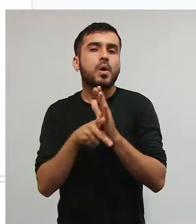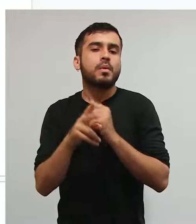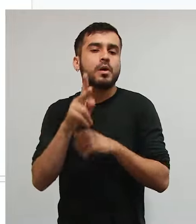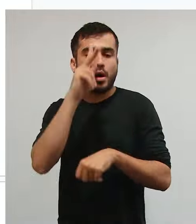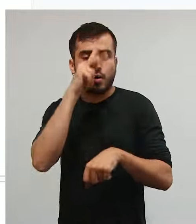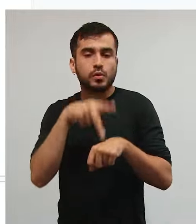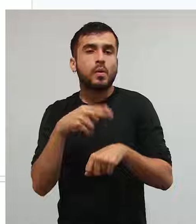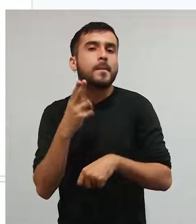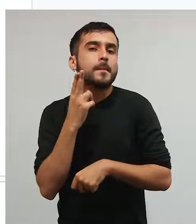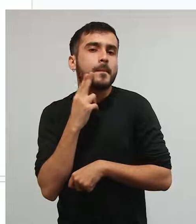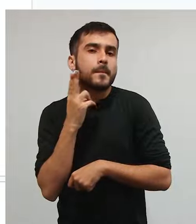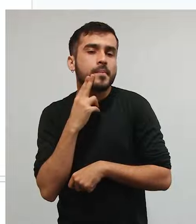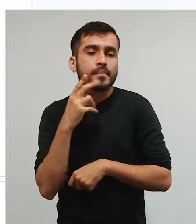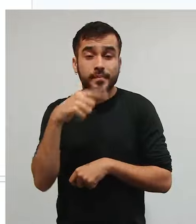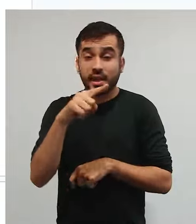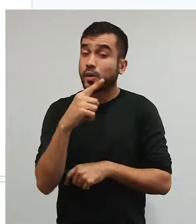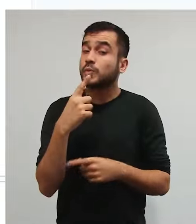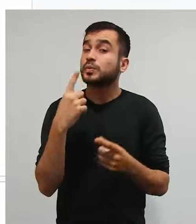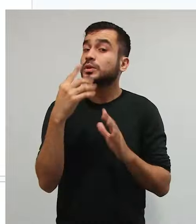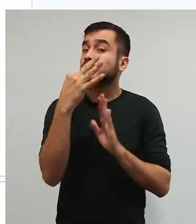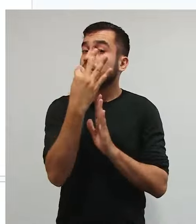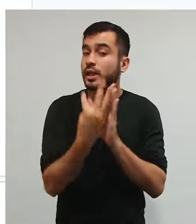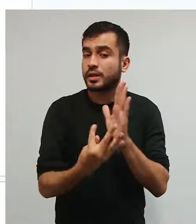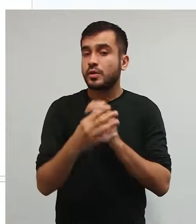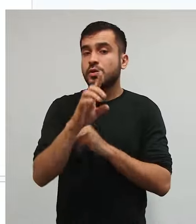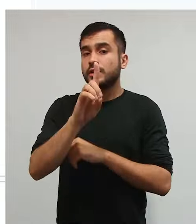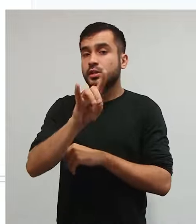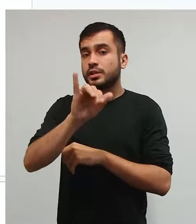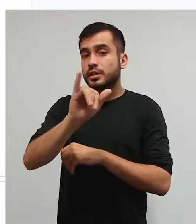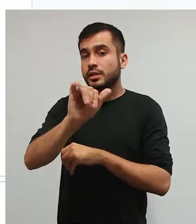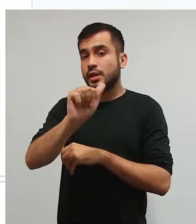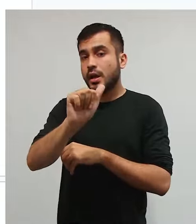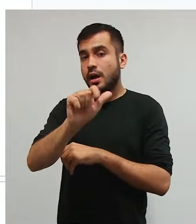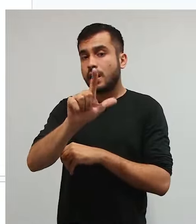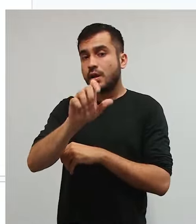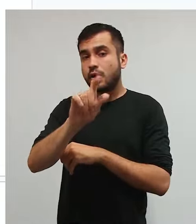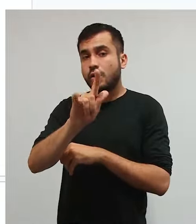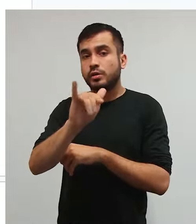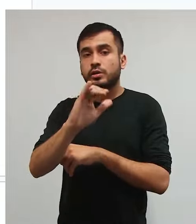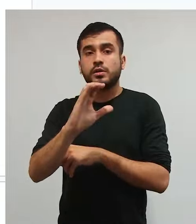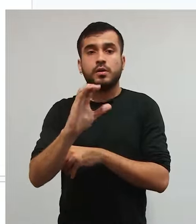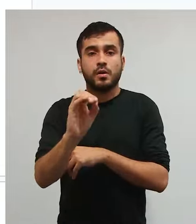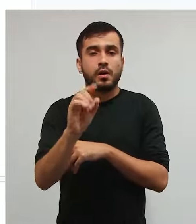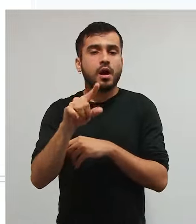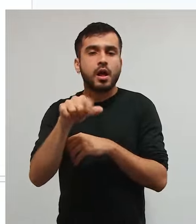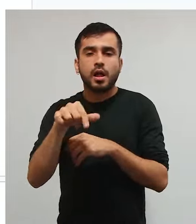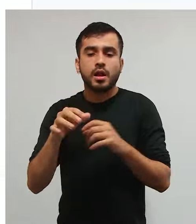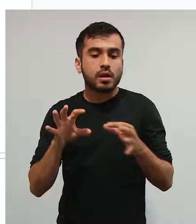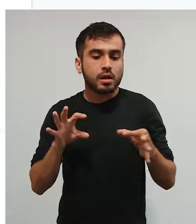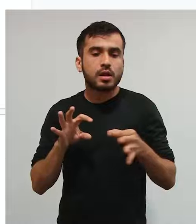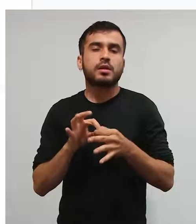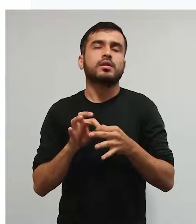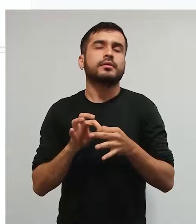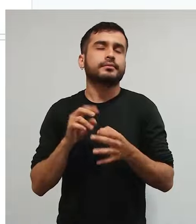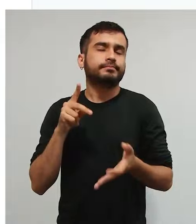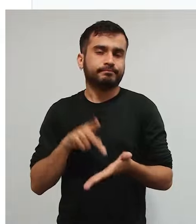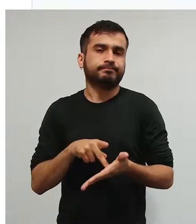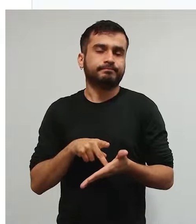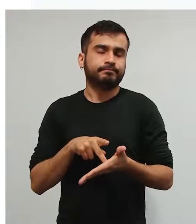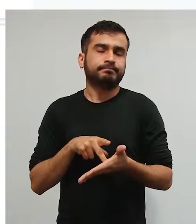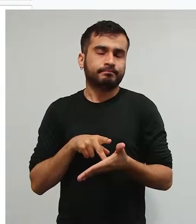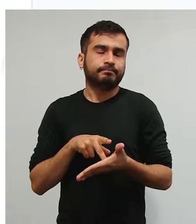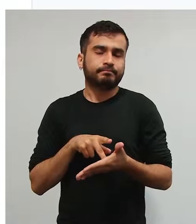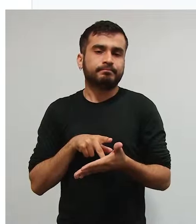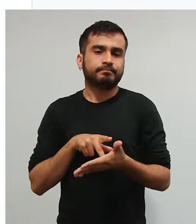aquele mesmo que a gente comentou agora, que vai falar sobre a entrevista na perspectiva de Bakhtin. E eu trouxe a citação para cá. Esse é um